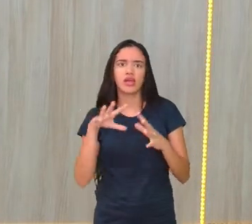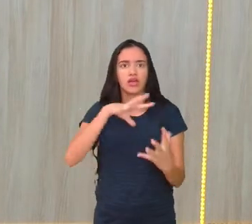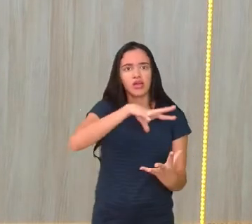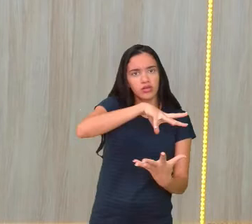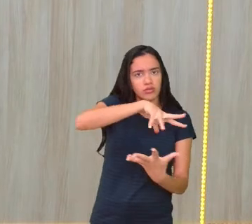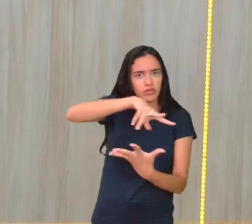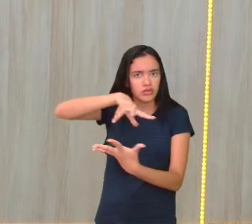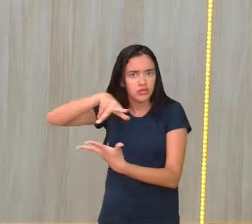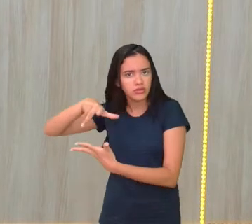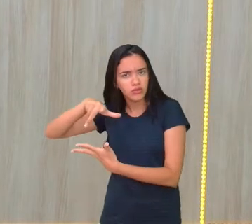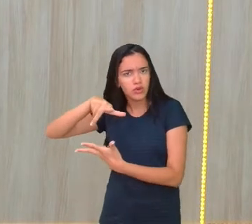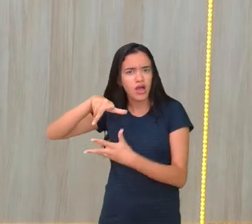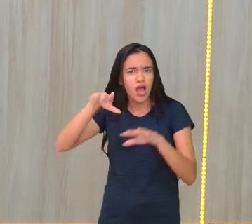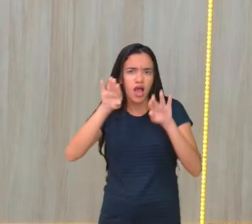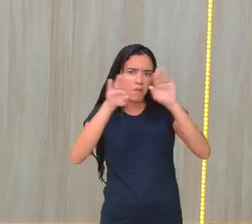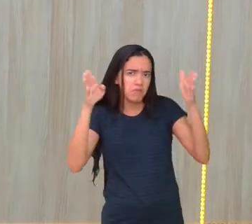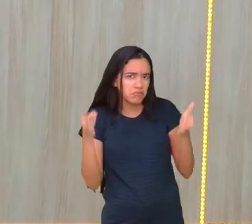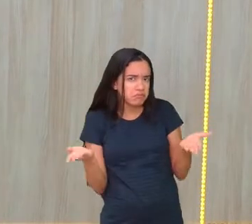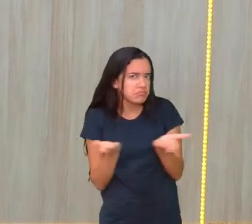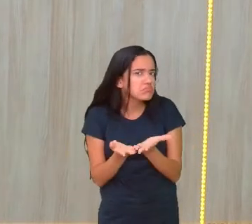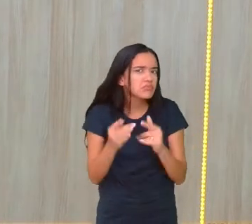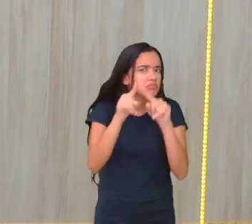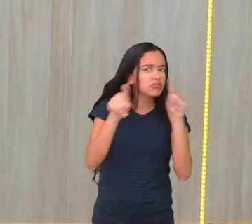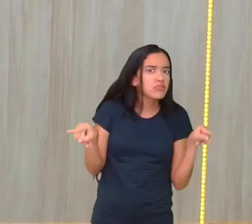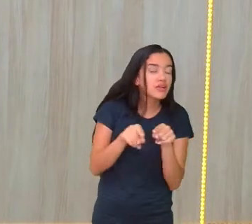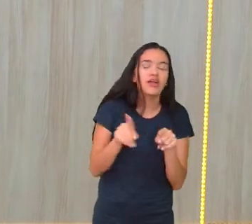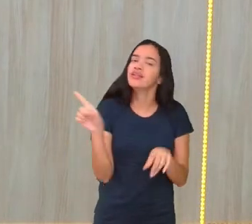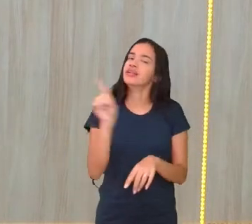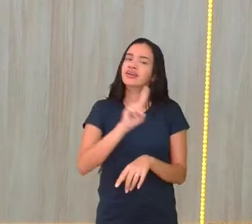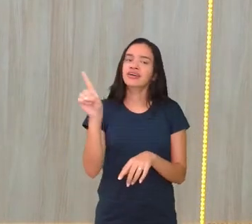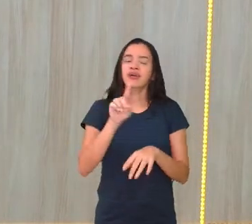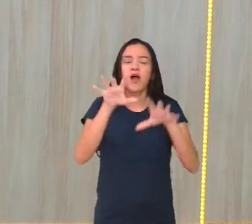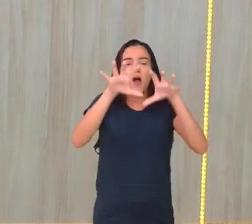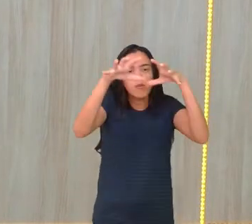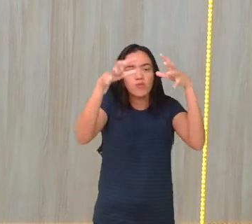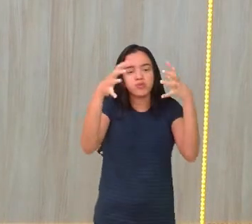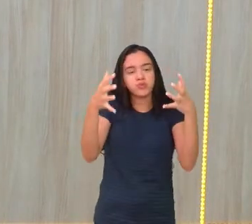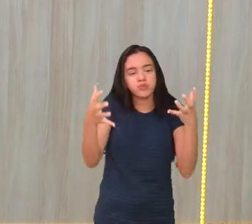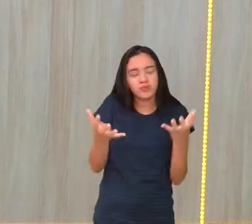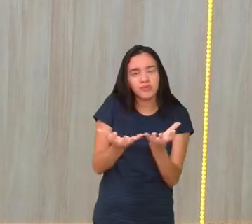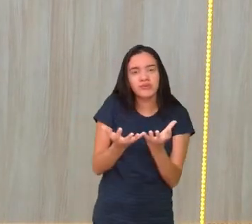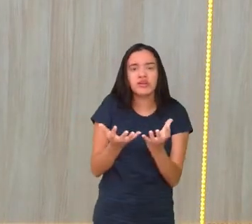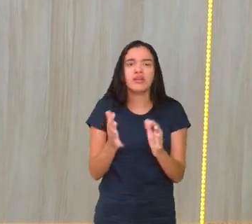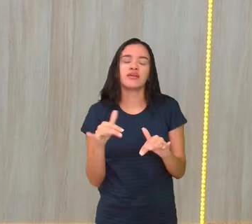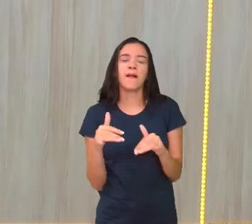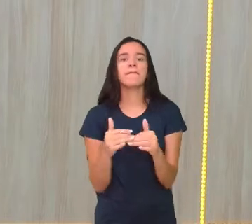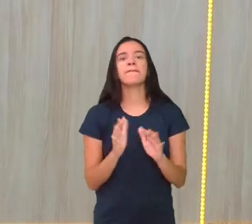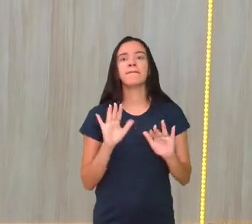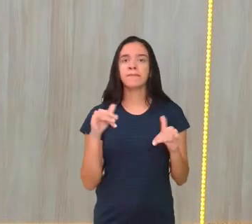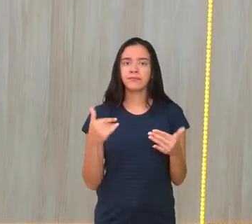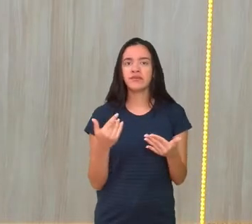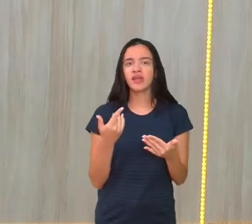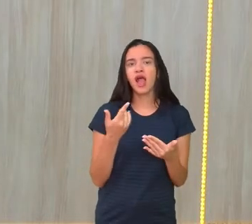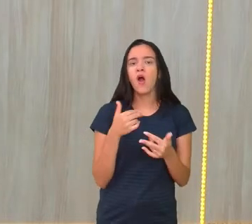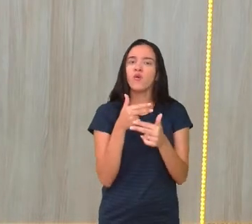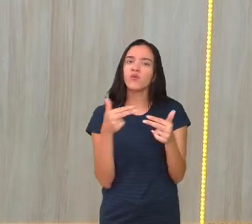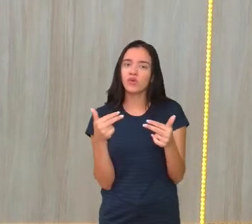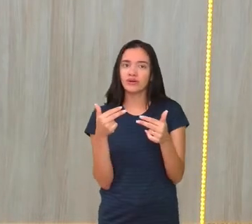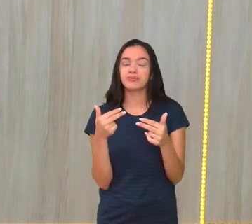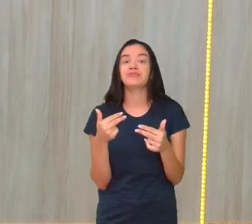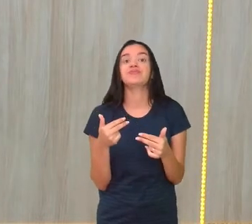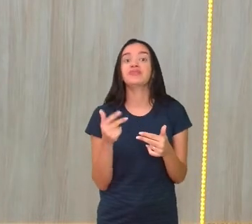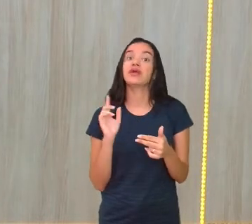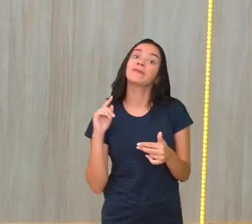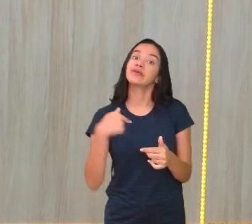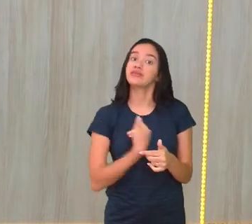é redonda. Né? A gente vê ela cobrindo, né, de forma redonda ali. Né? É uma coisa, né,